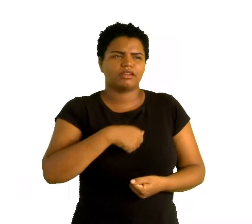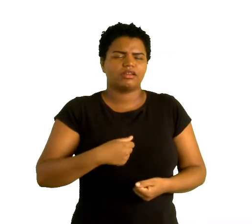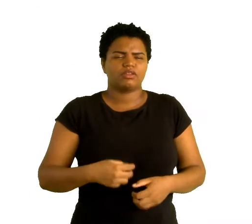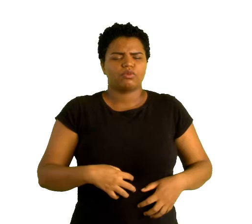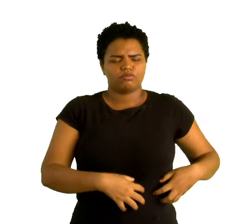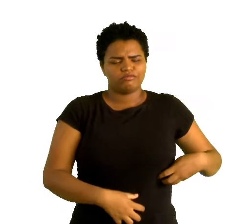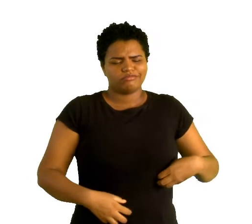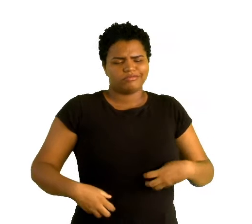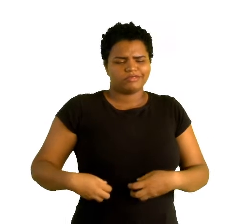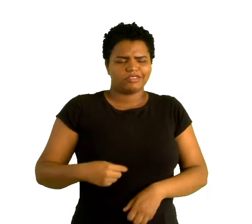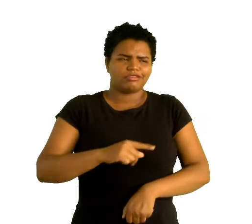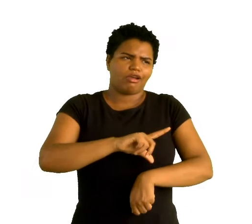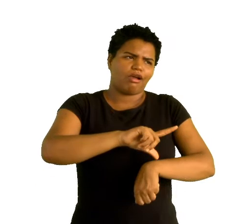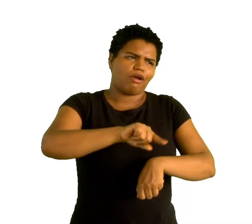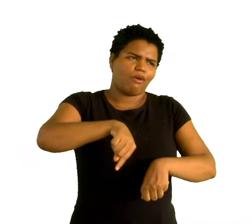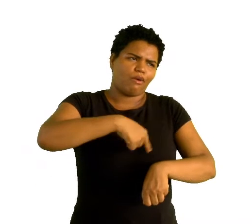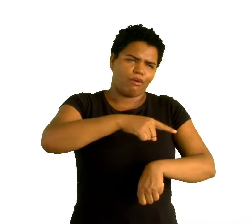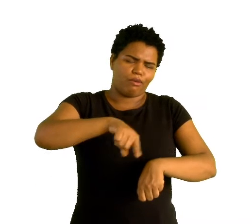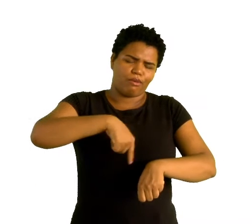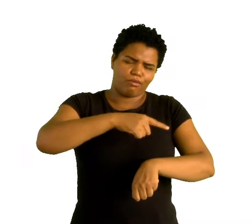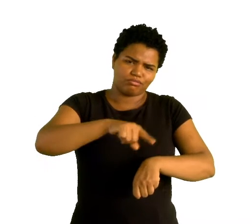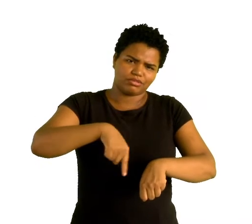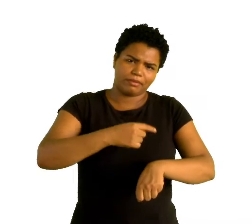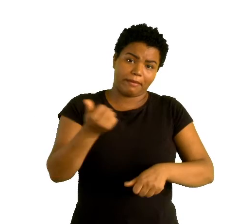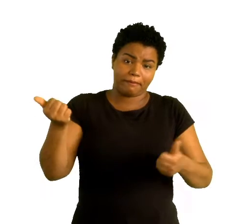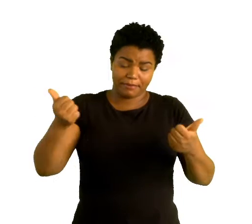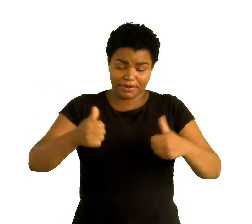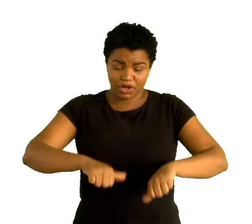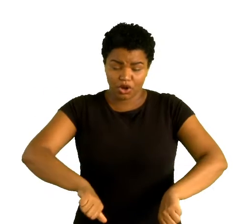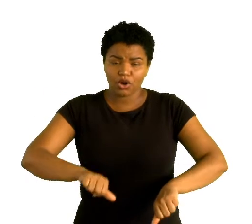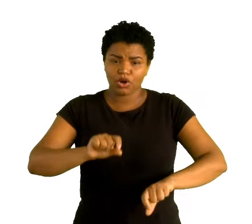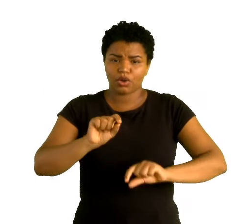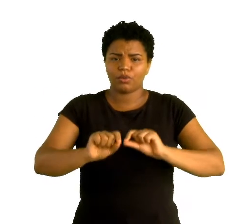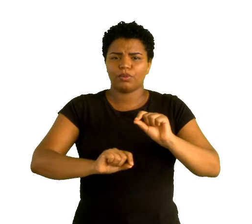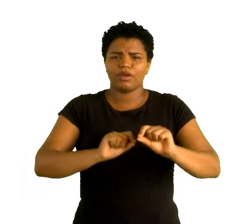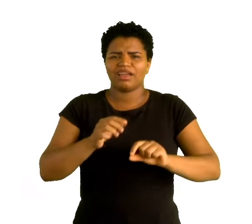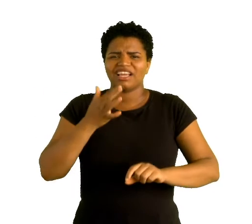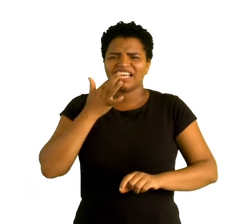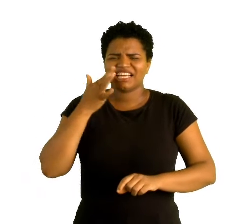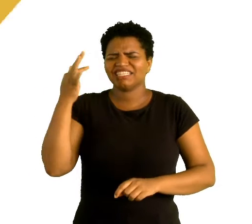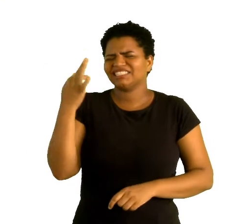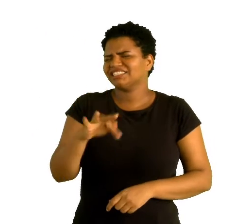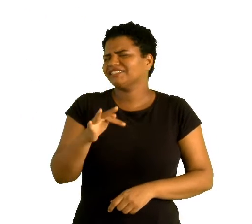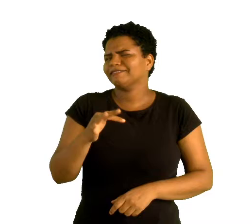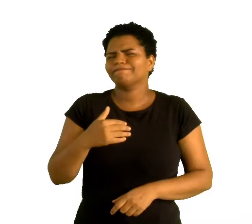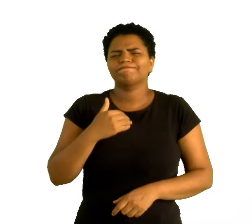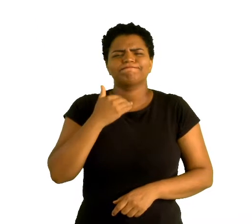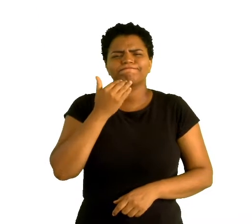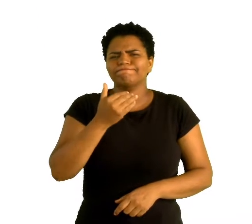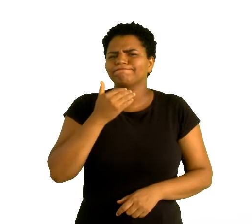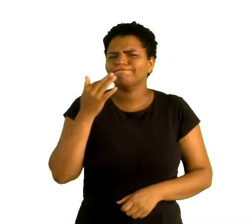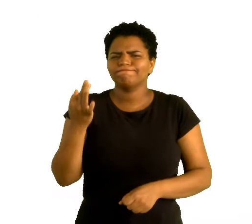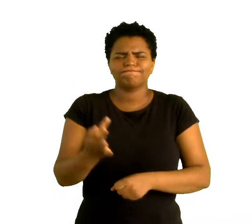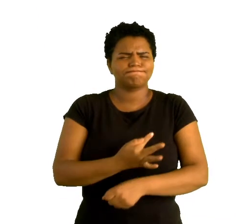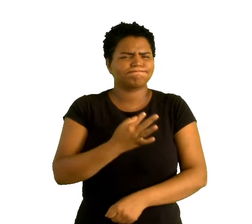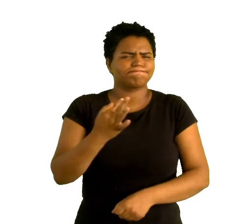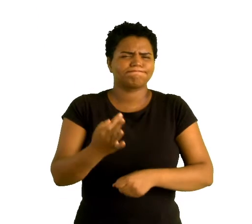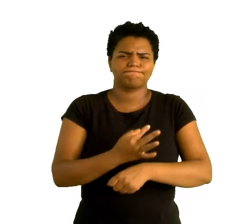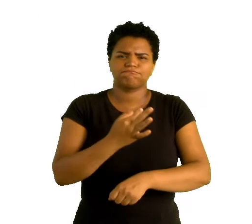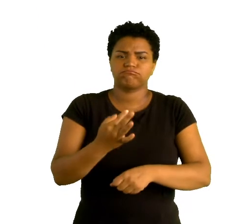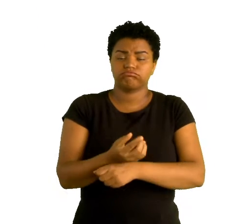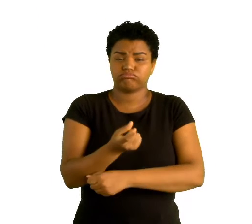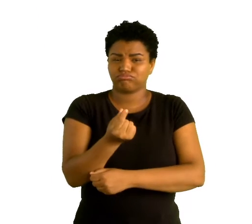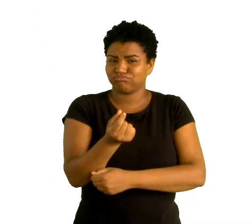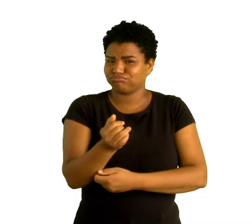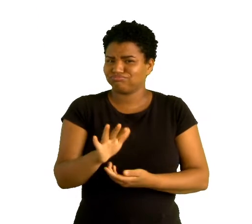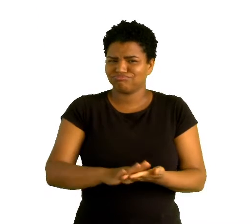mais sua situação, estava com uma dor de dentes que mal podia suportar, mas não tinha dinheiro nem